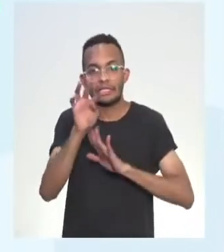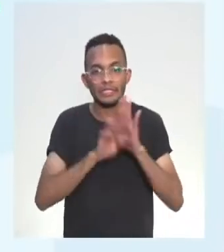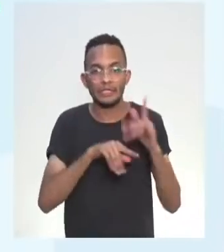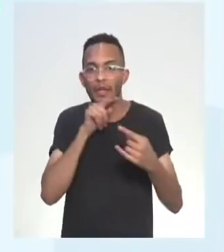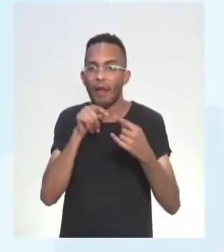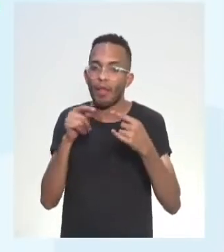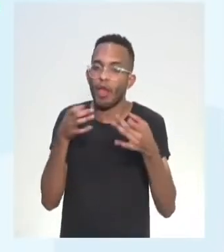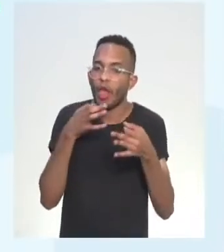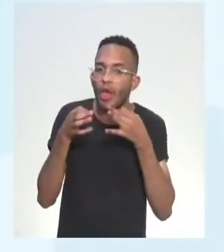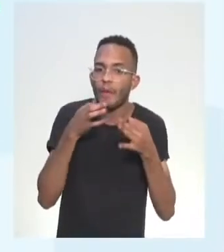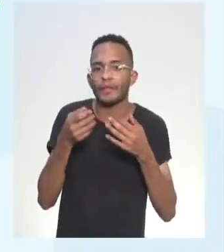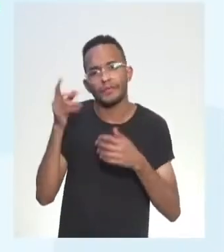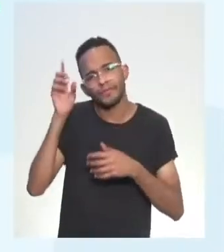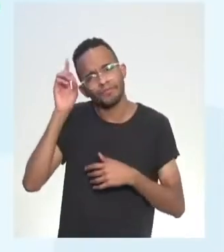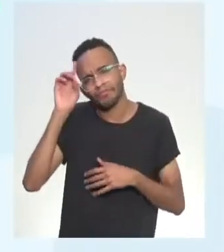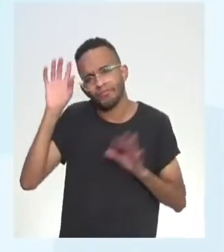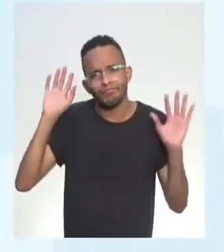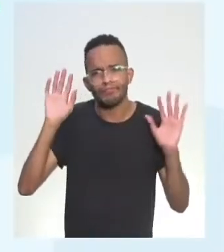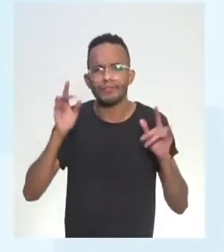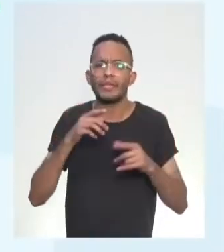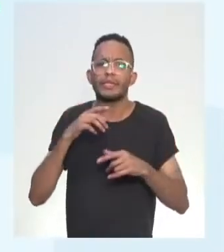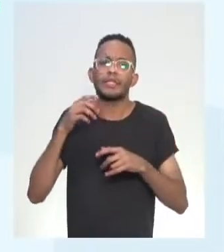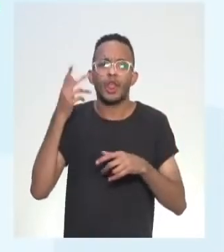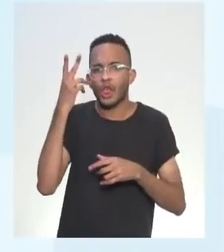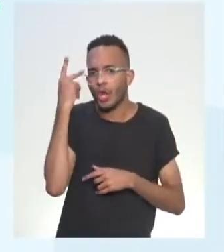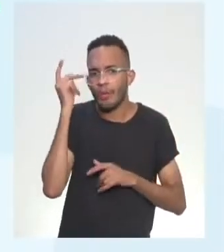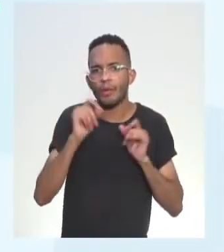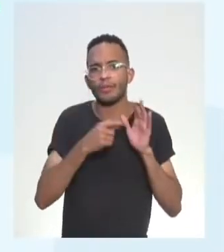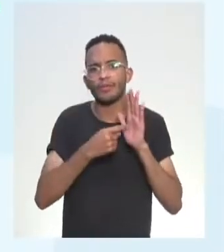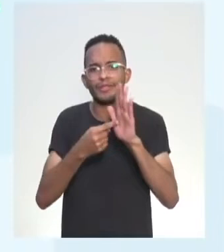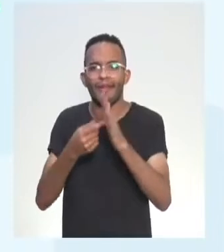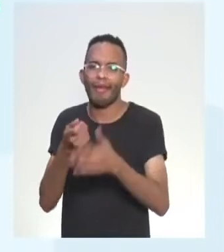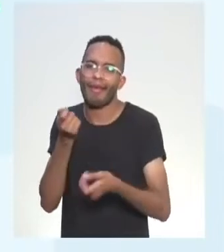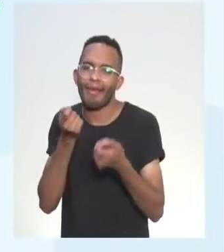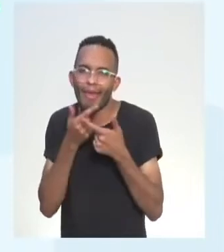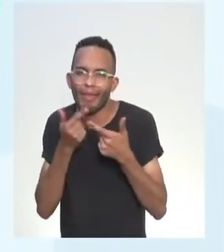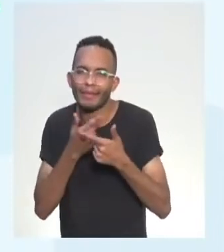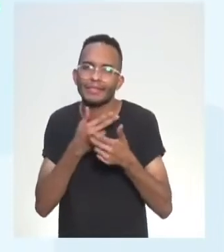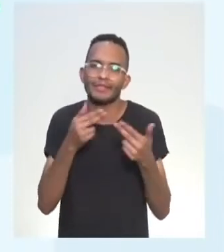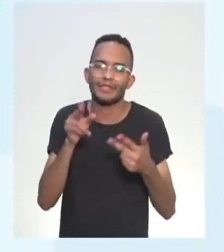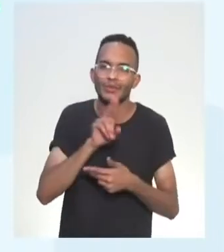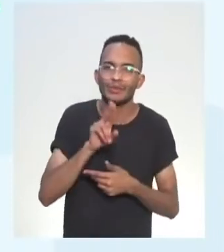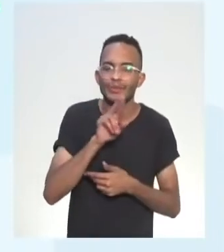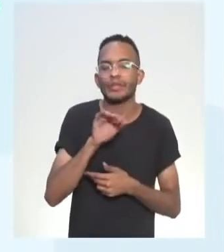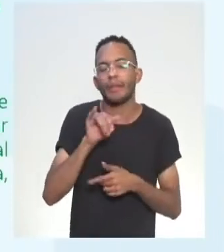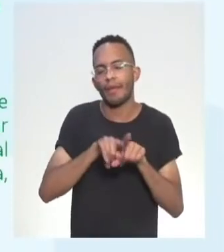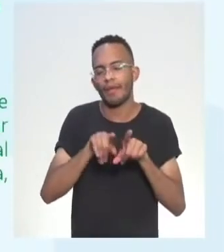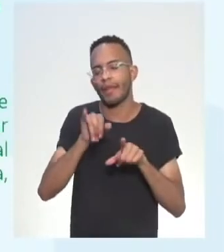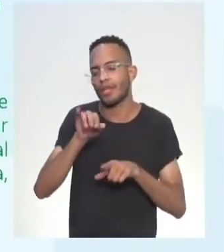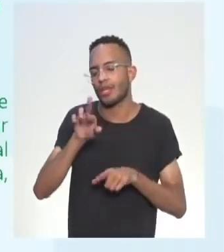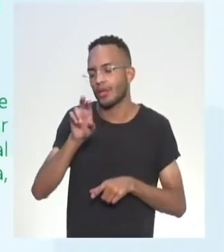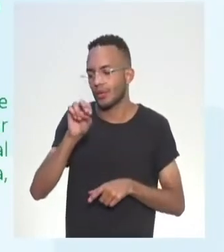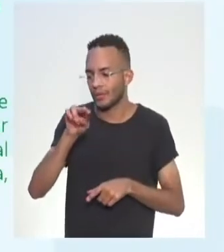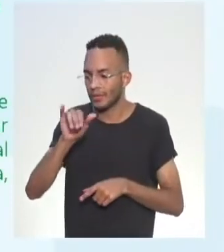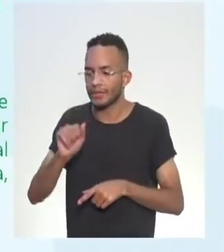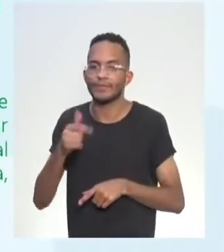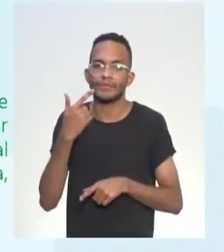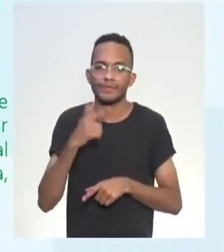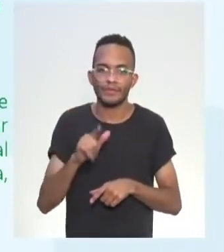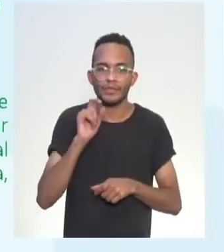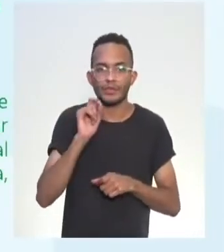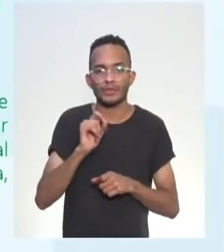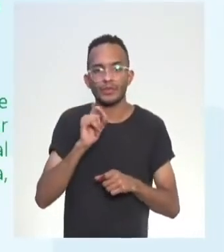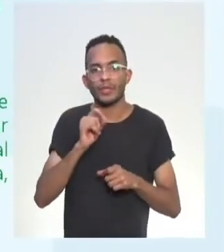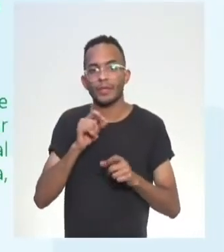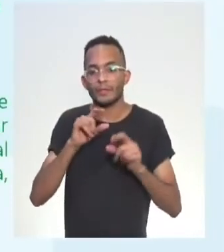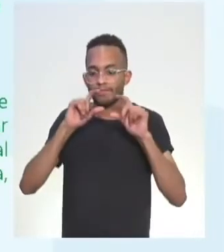forma crítica fatos do cotidiano. É muito comum a presença do humor, muitas vezes fazendo uso da ironia. E as tirinhas é uma sequência de